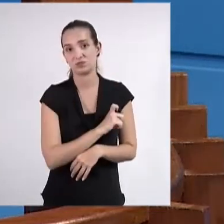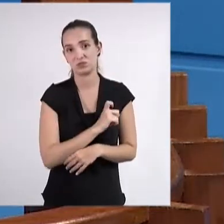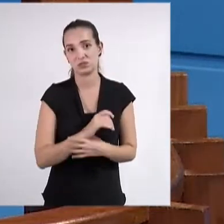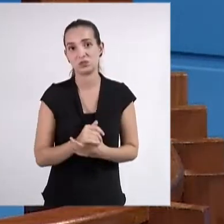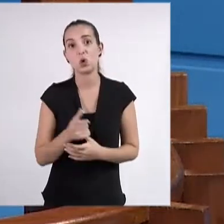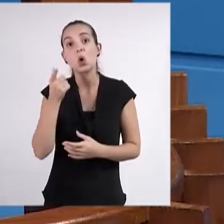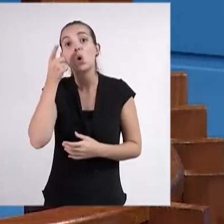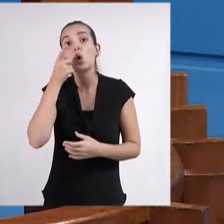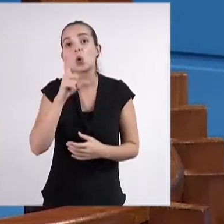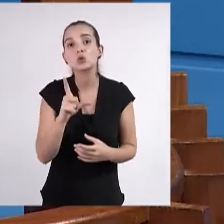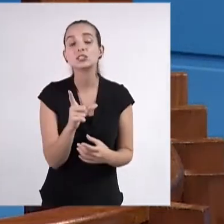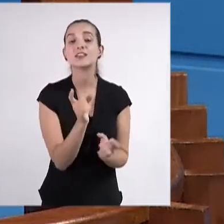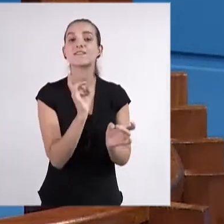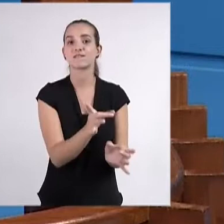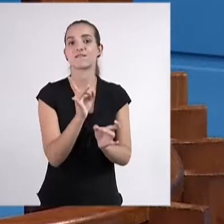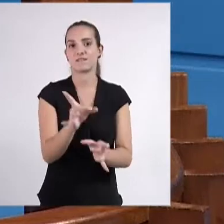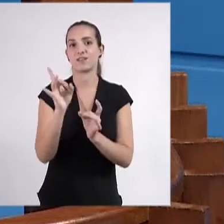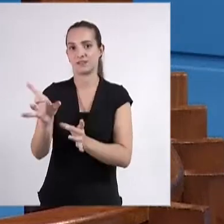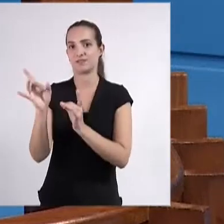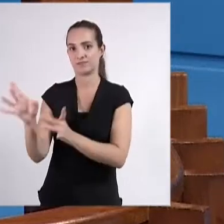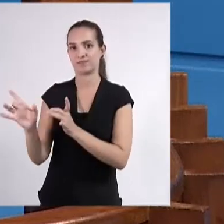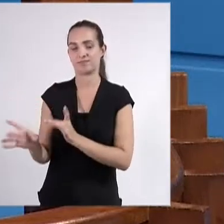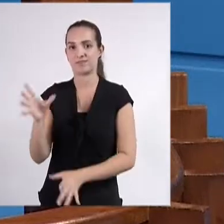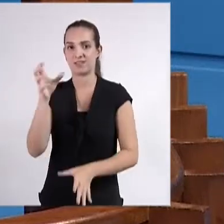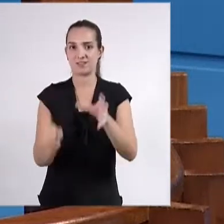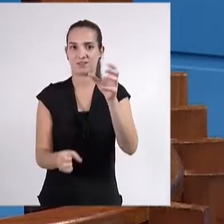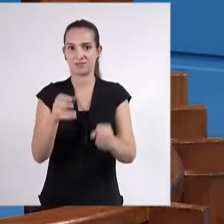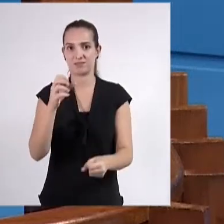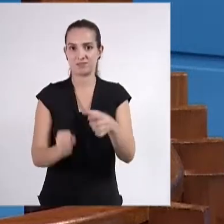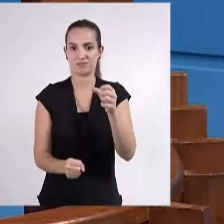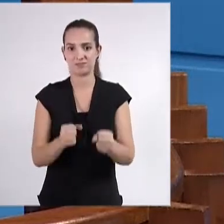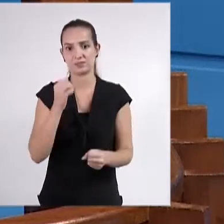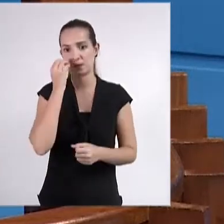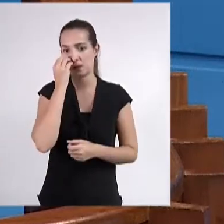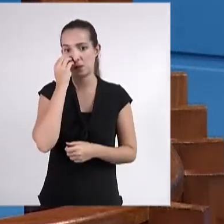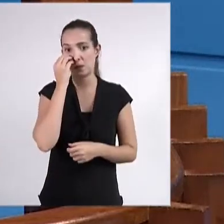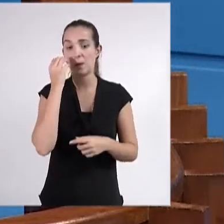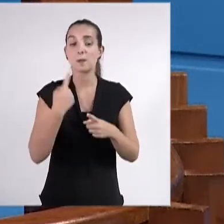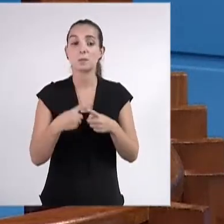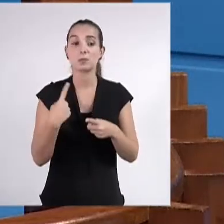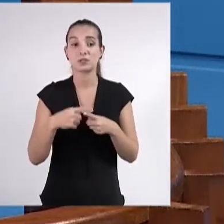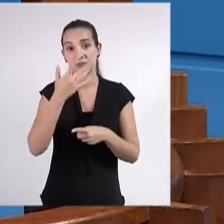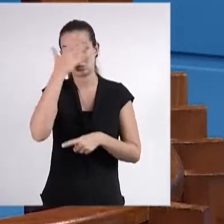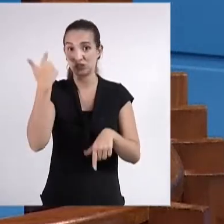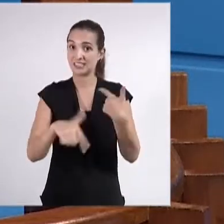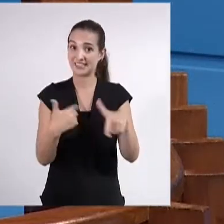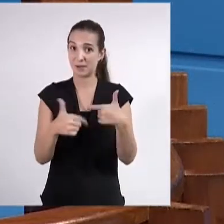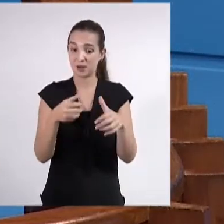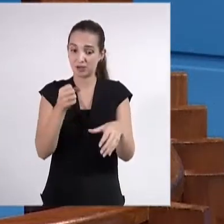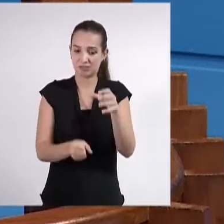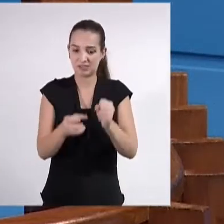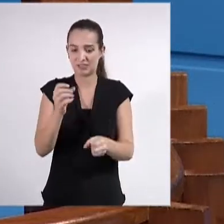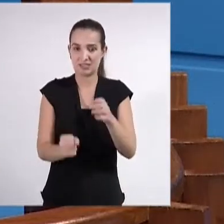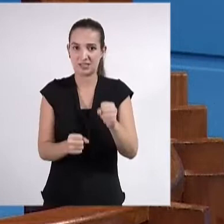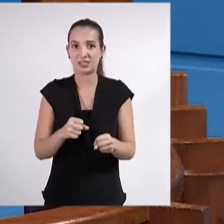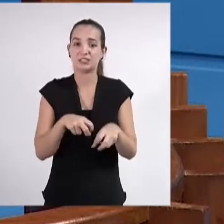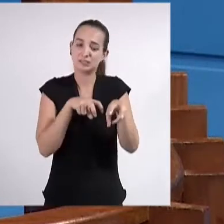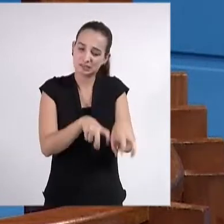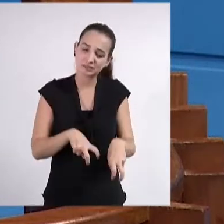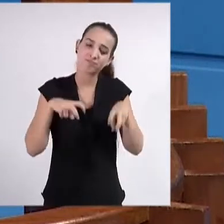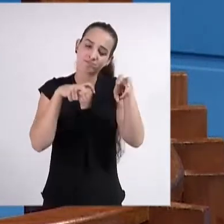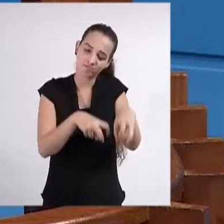valor no momento de externar e revender sua produção. Os produtores de leite pedem socorro,